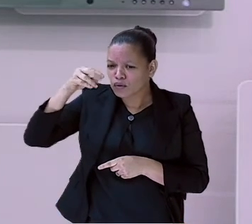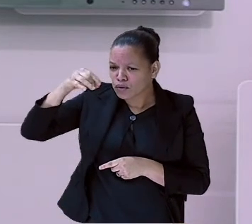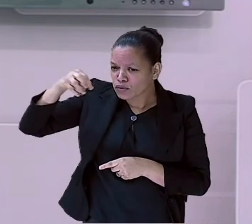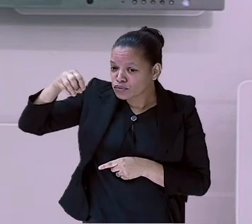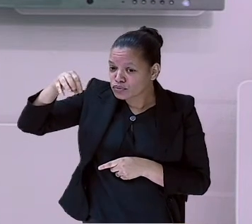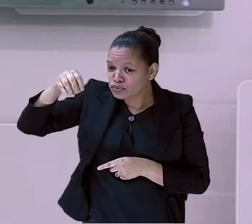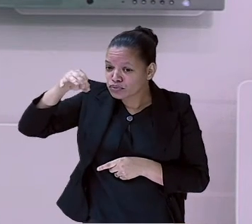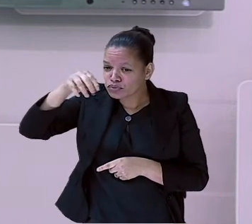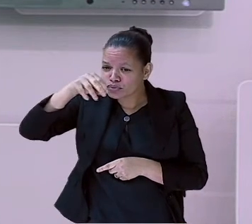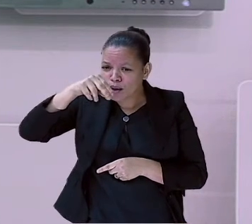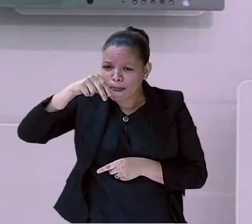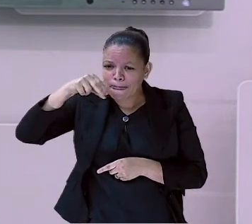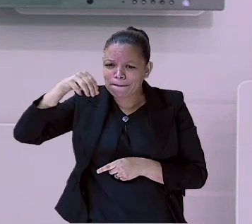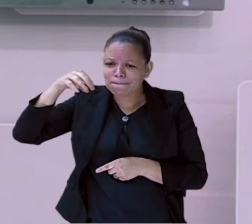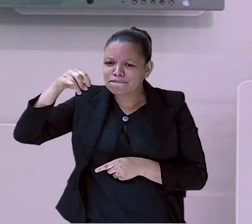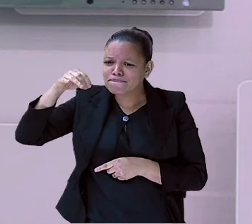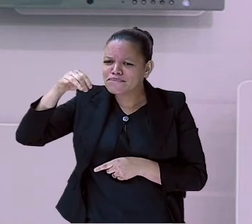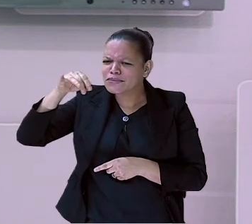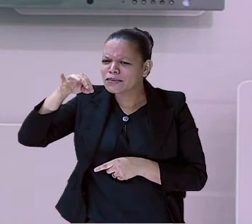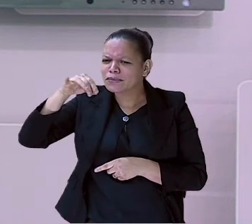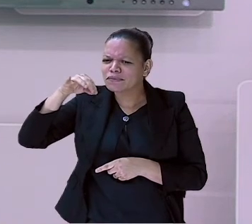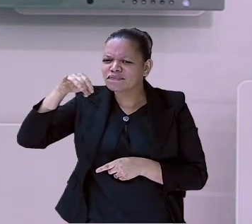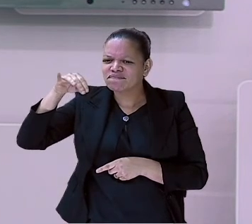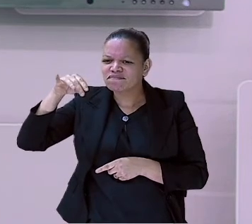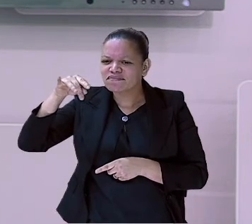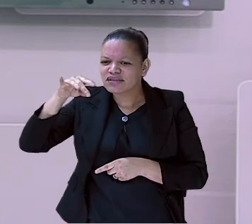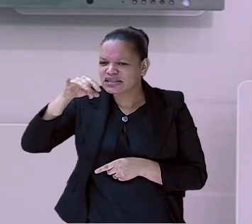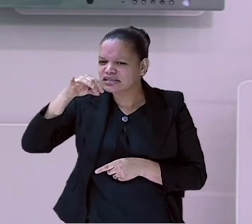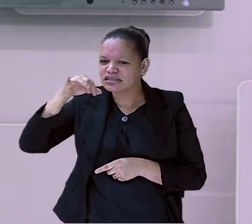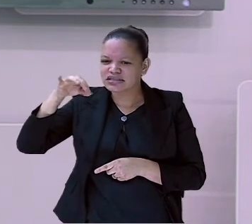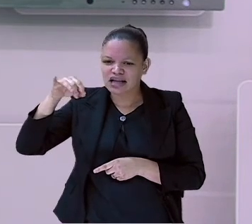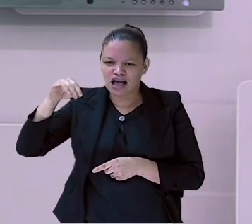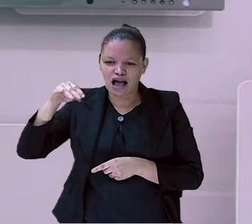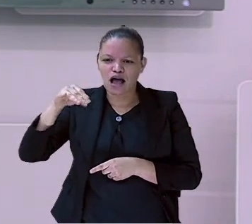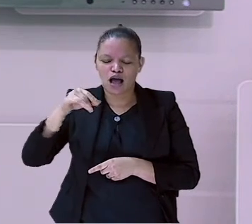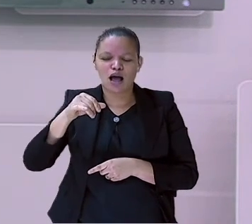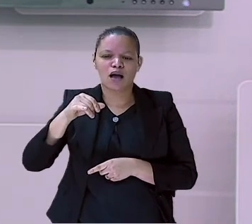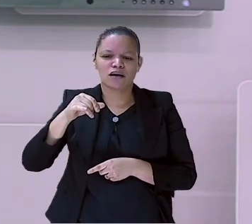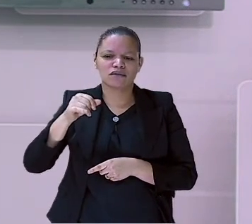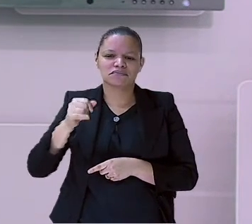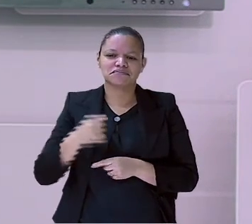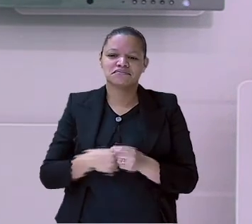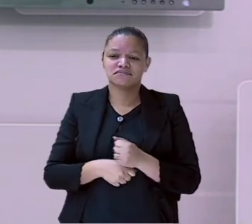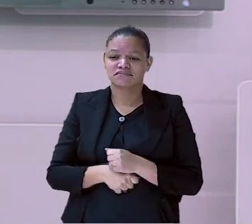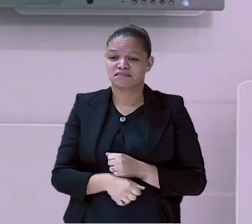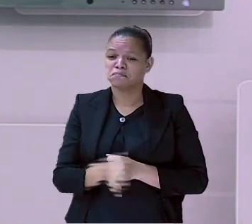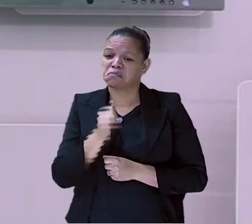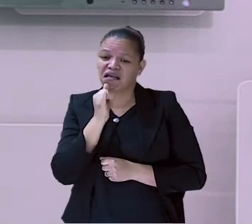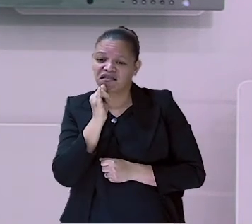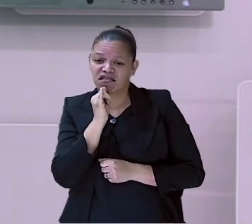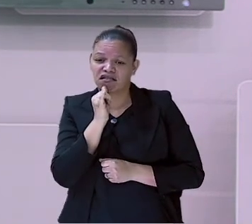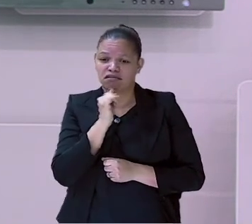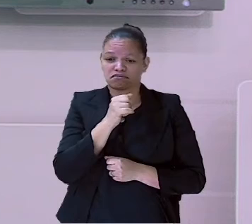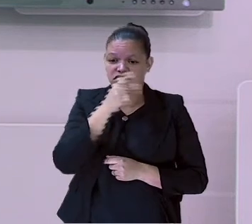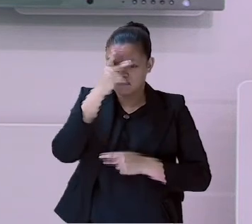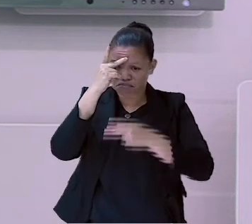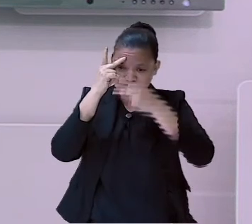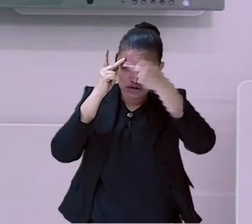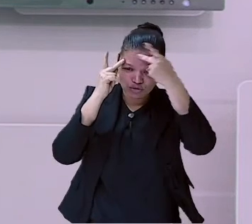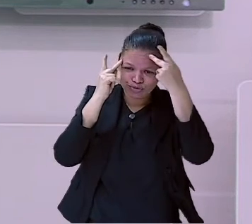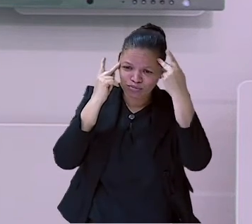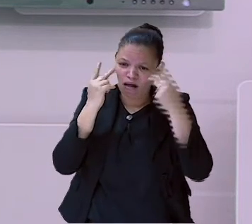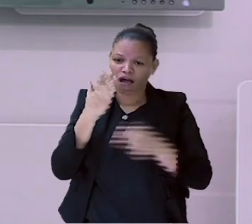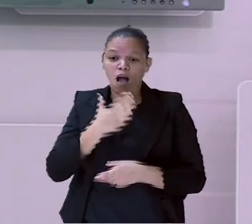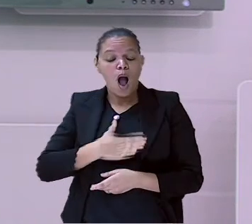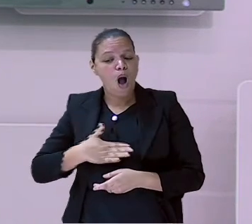que gosta de ficar salpicando salzinho em cima da salada, em cima da comida. Ah, tá faltando um pouquinho de sal aqui,